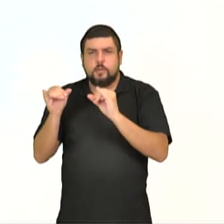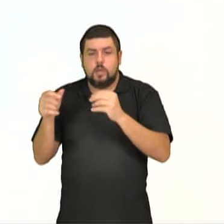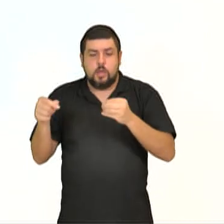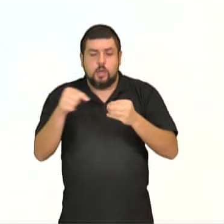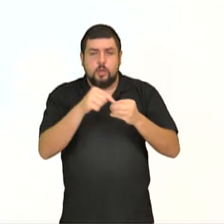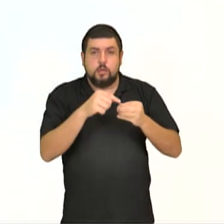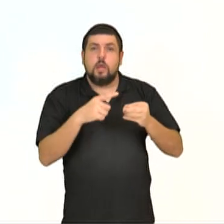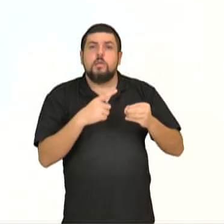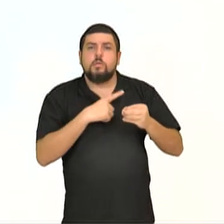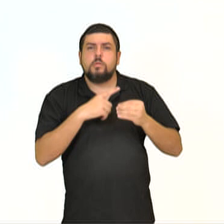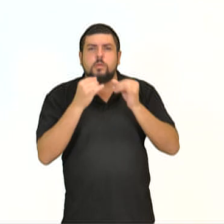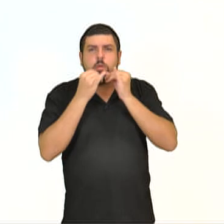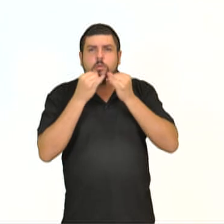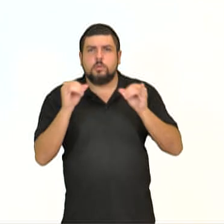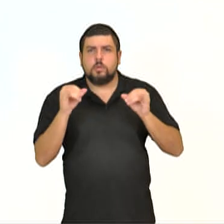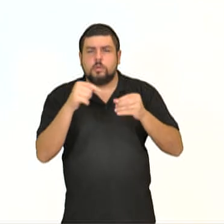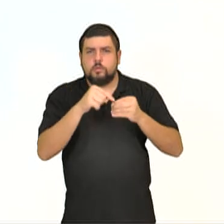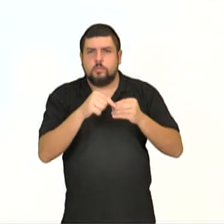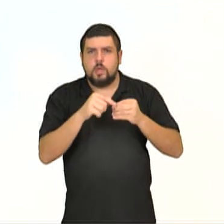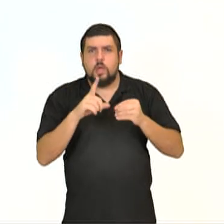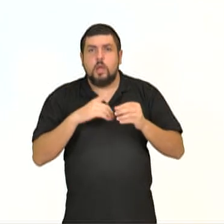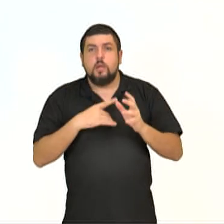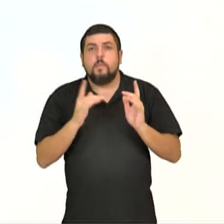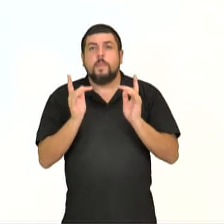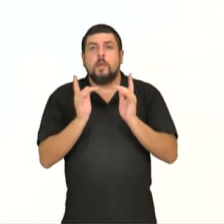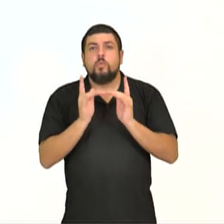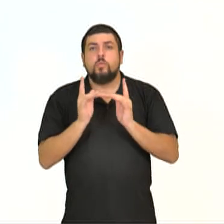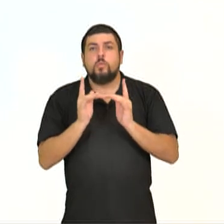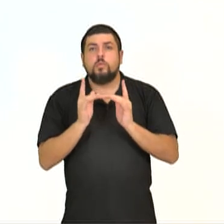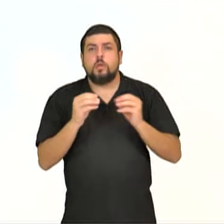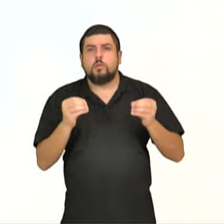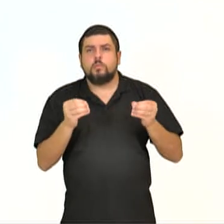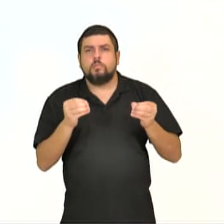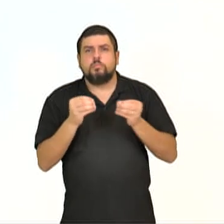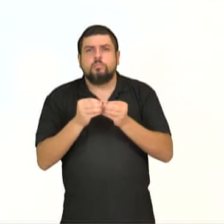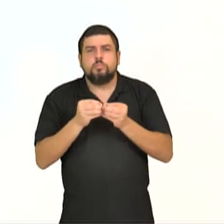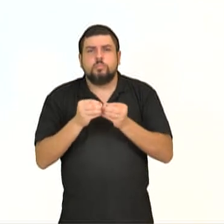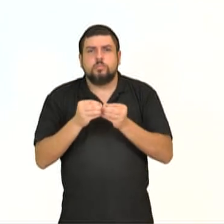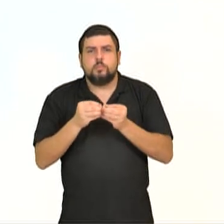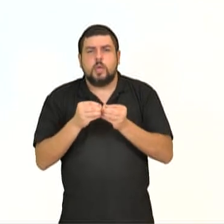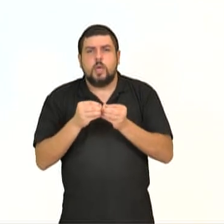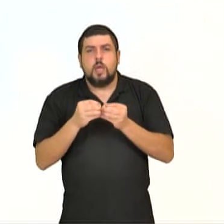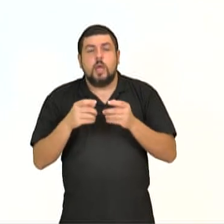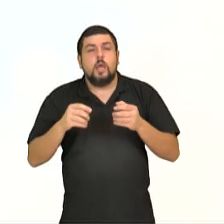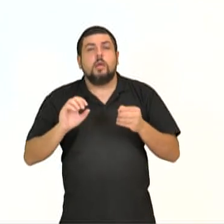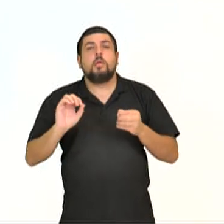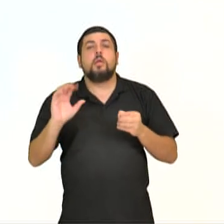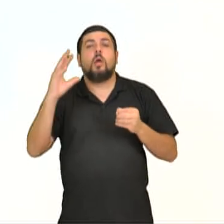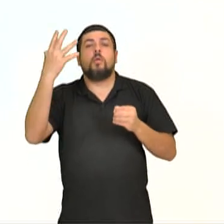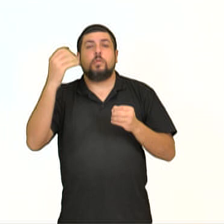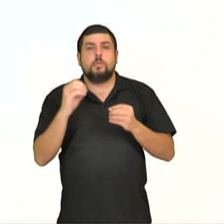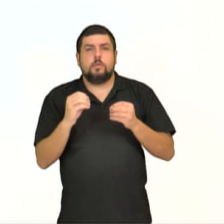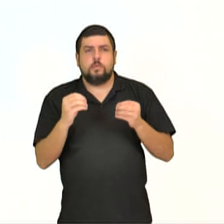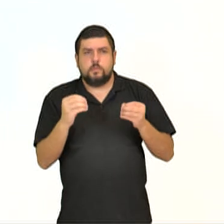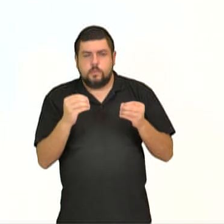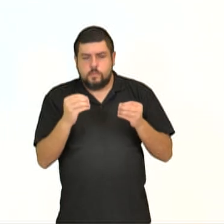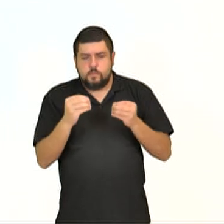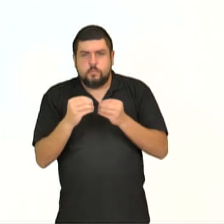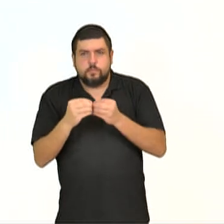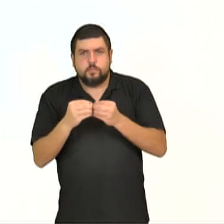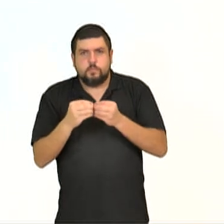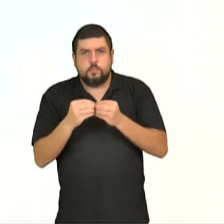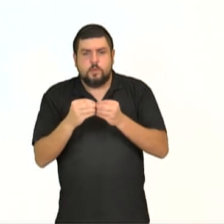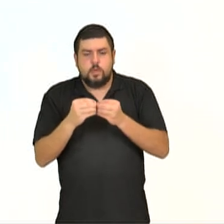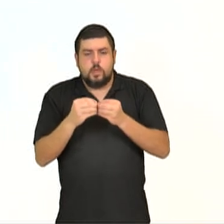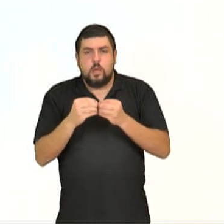Para que ocorra a condução elétrica total da carga. Quando eu encosto os dois corpos, a carga total, se se